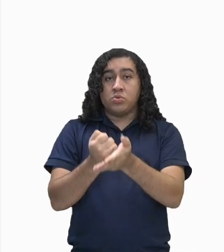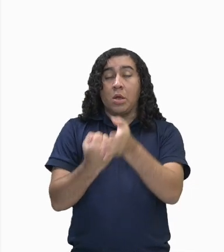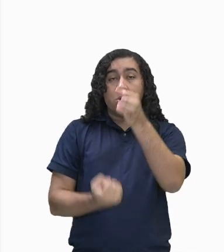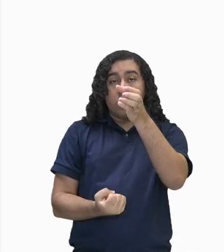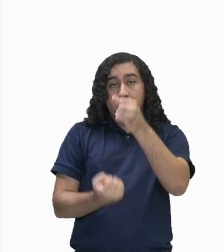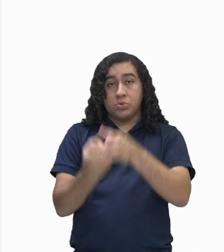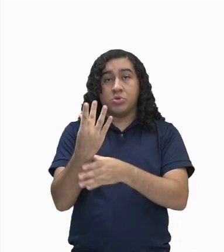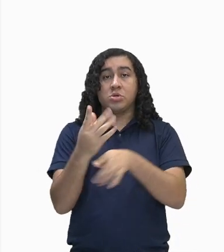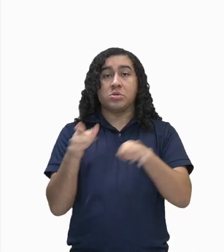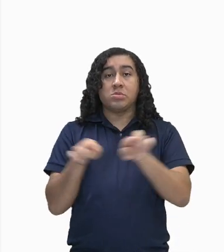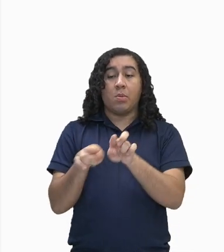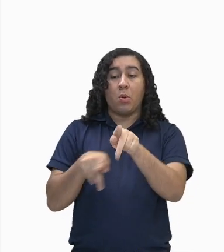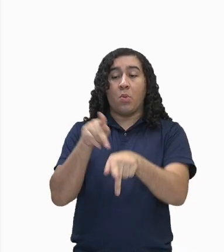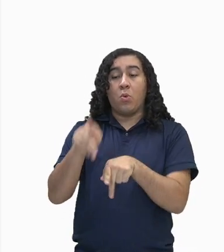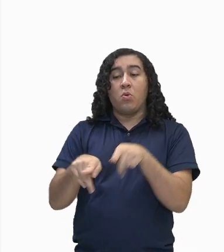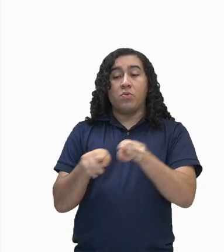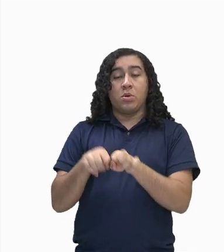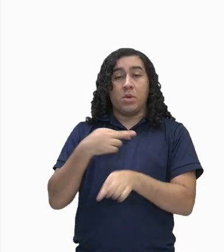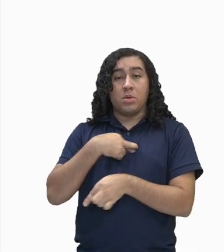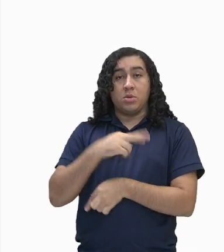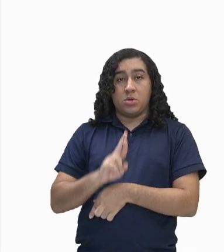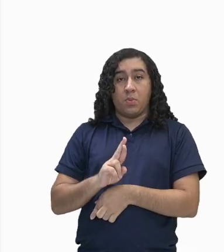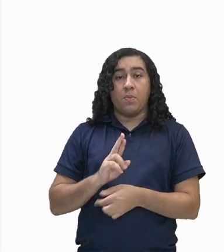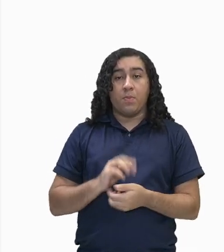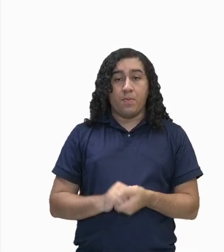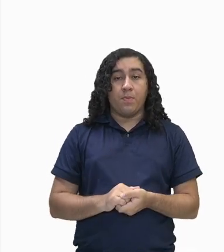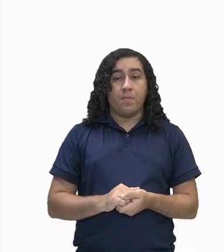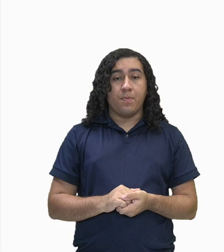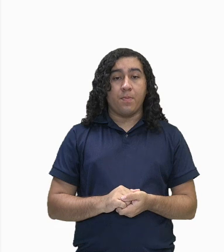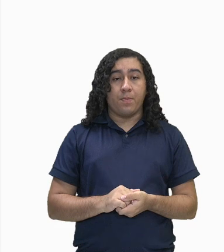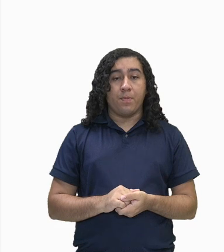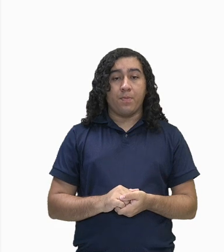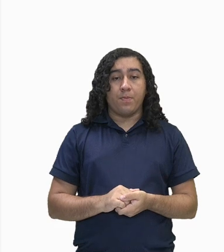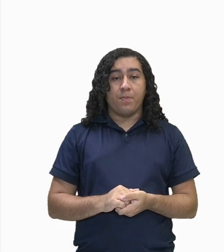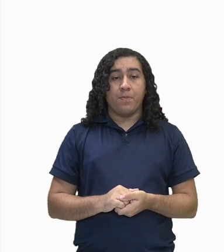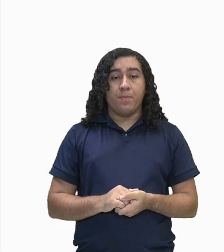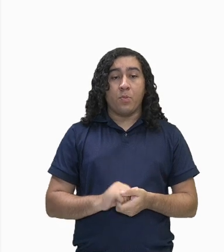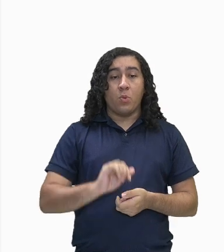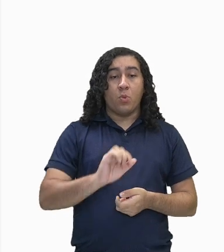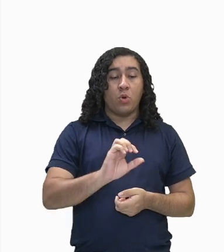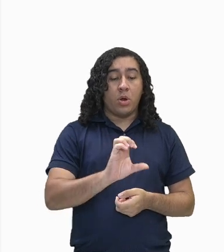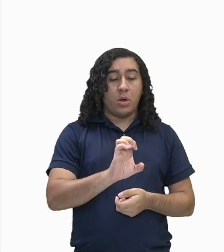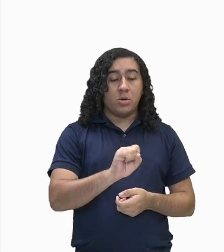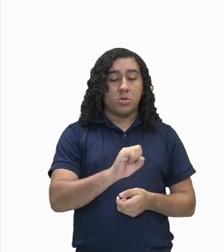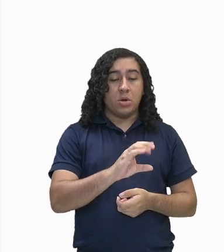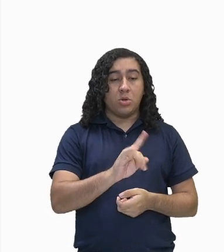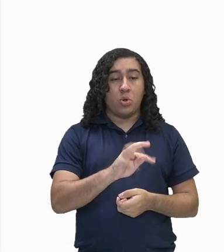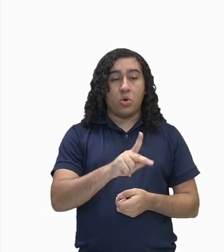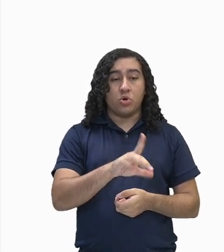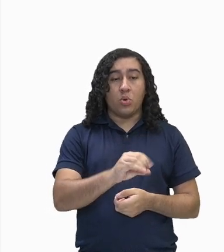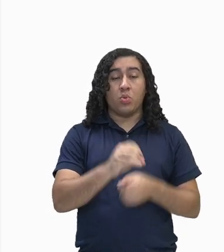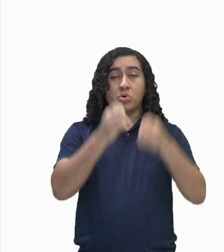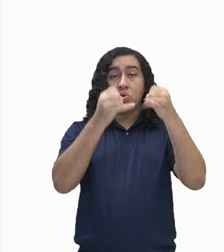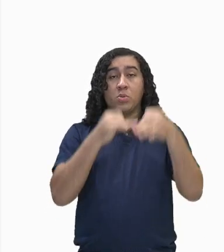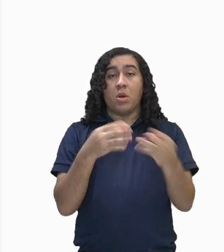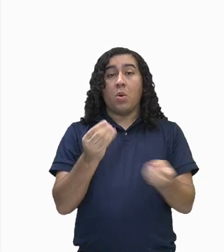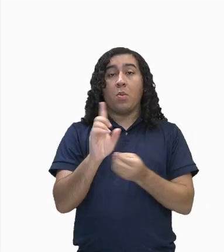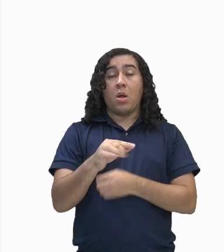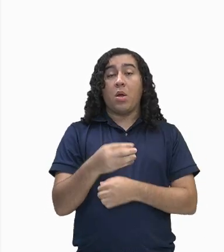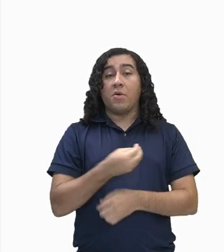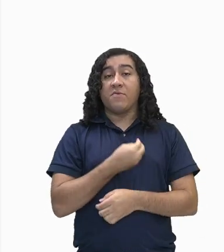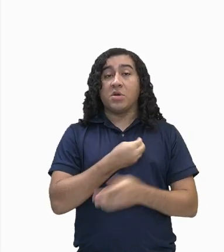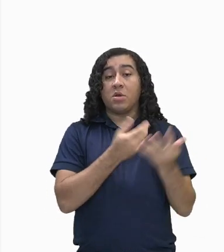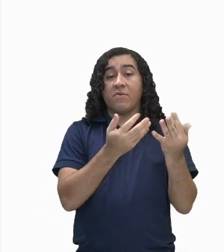a formar o povo e sua religião. Os mitos escatológicos, eles contam como será o fim da vida e da